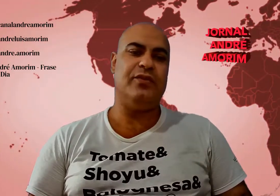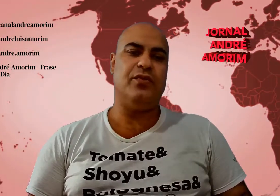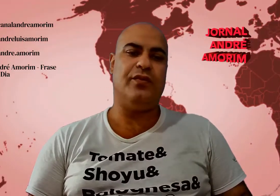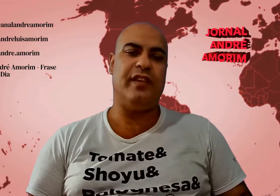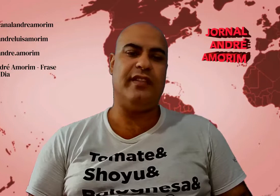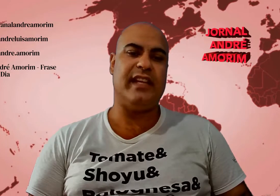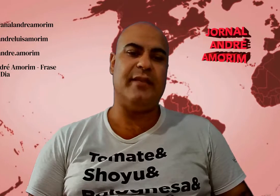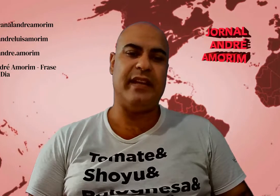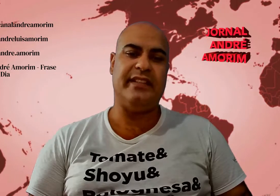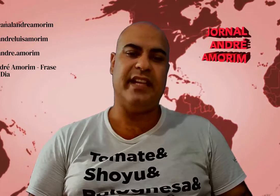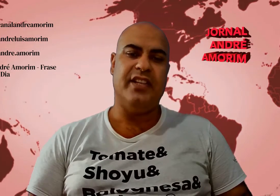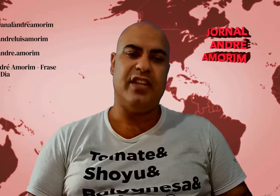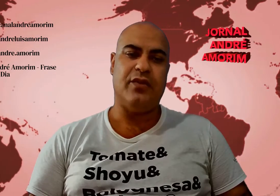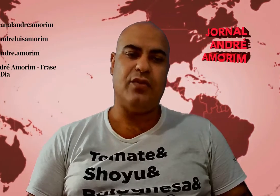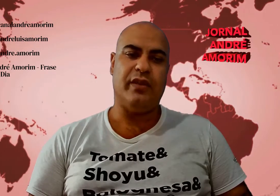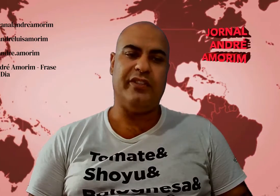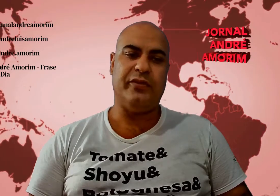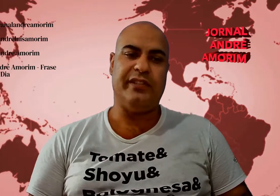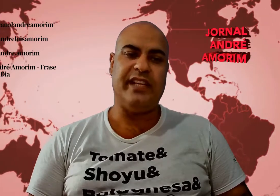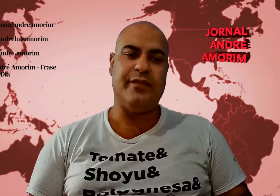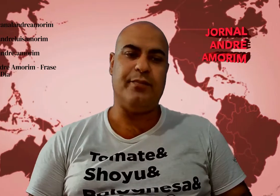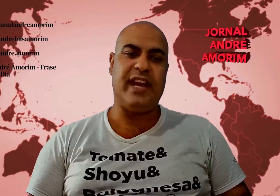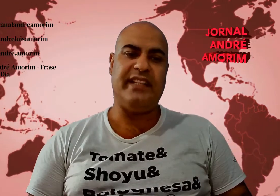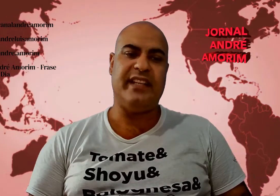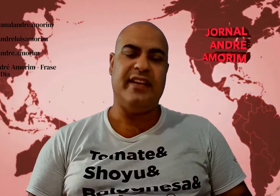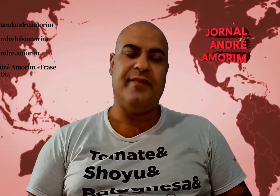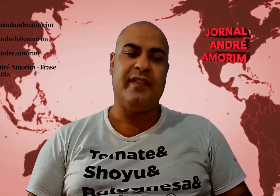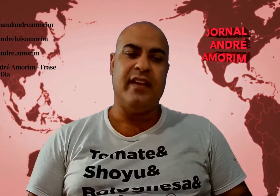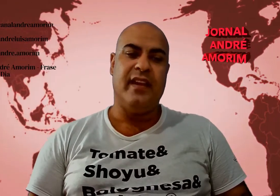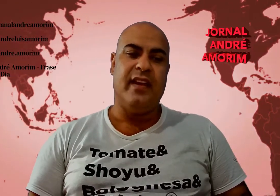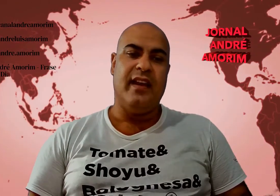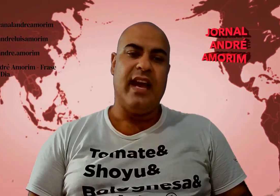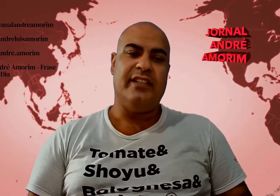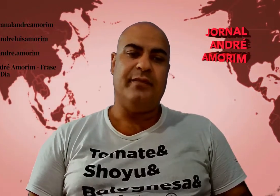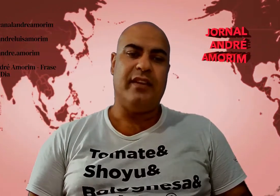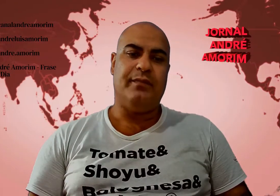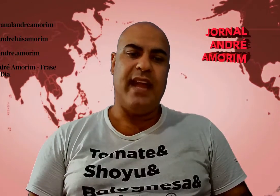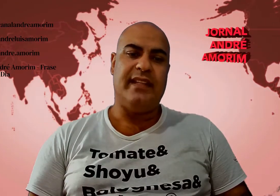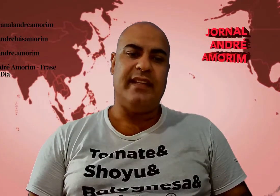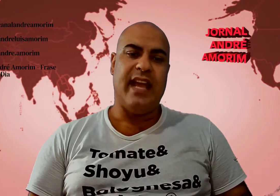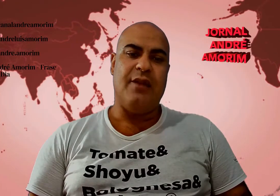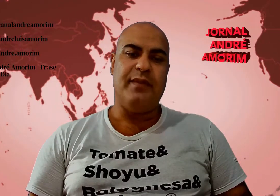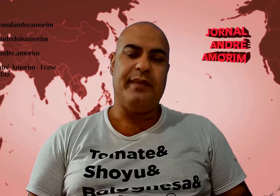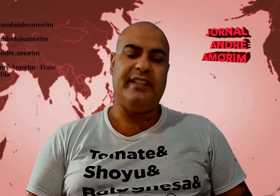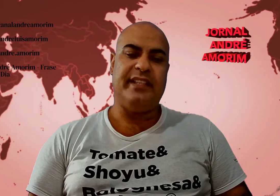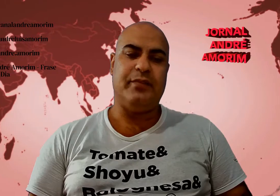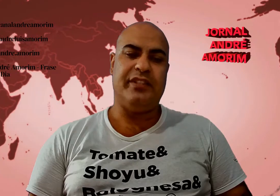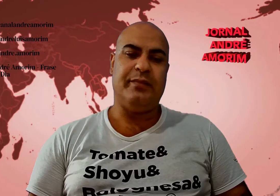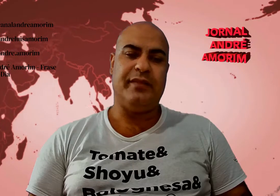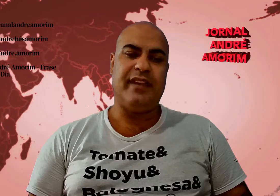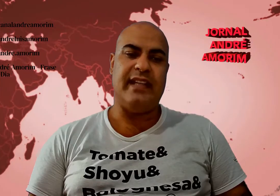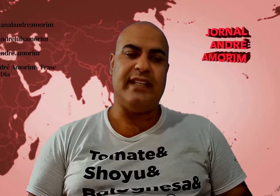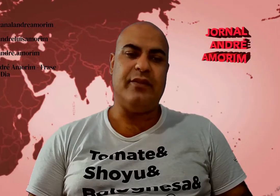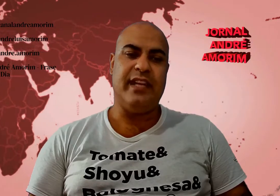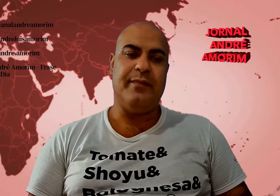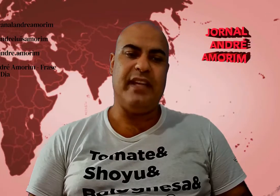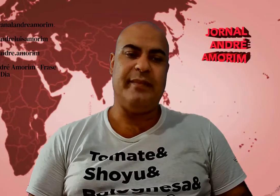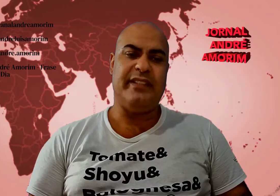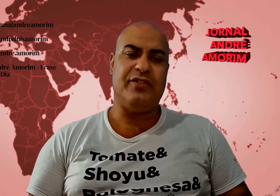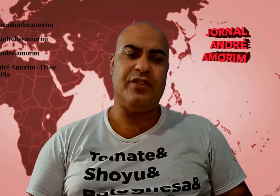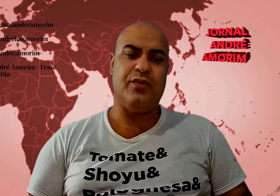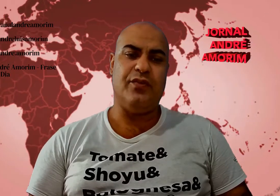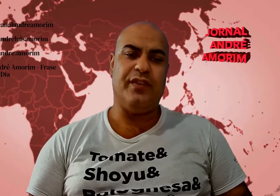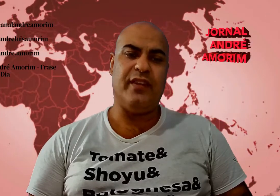tenha ligação com o governo daquele país, de acordo com a Associated Press. A Smartmatic é uma empresa 100% privada e não